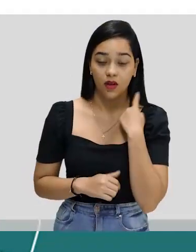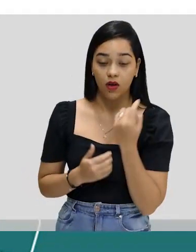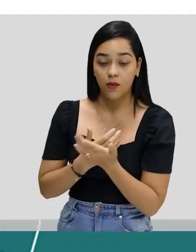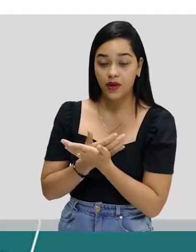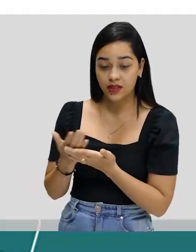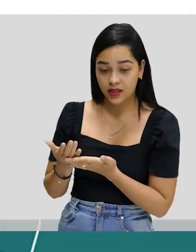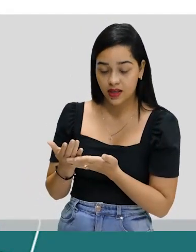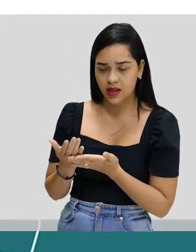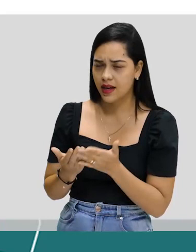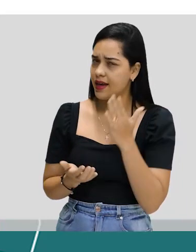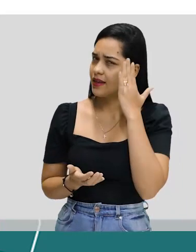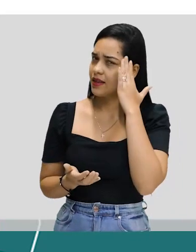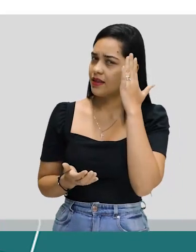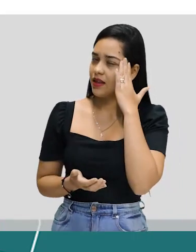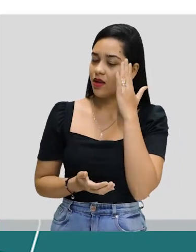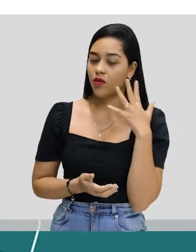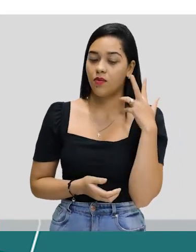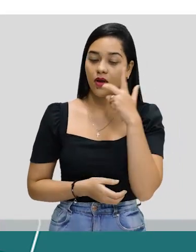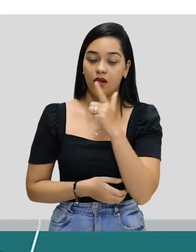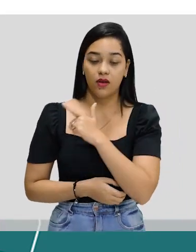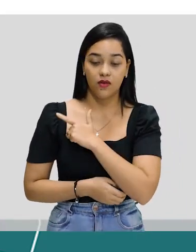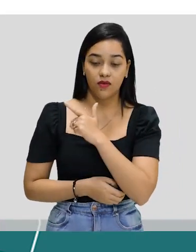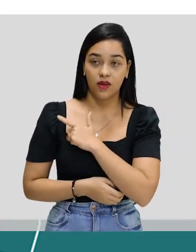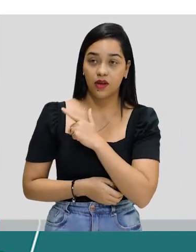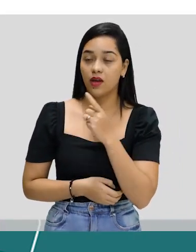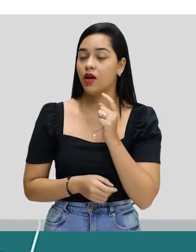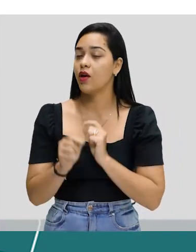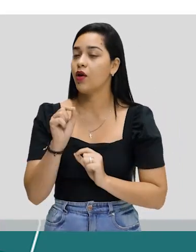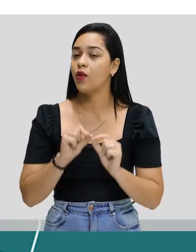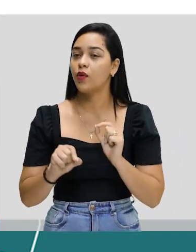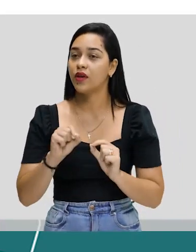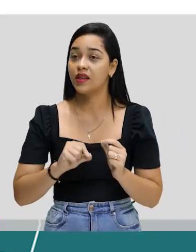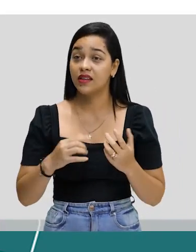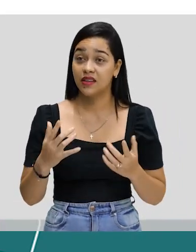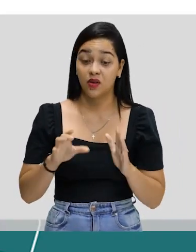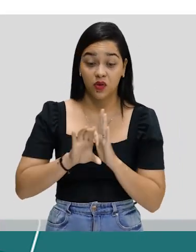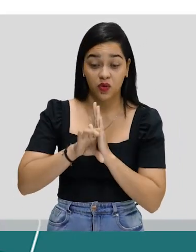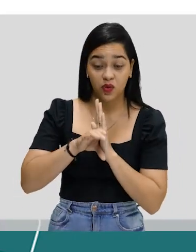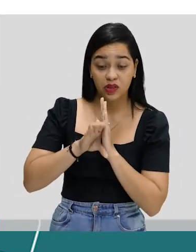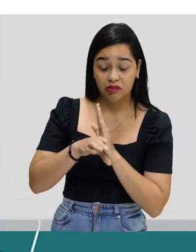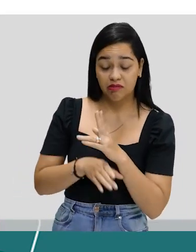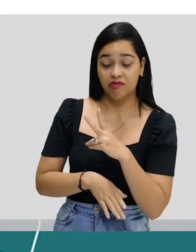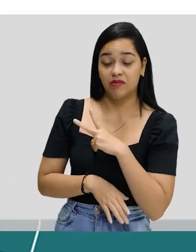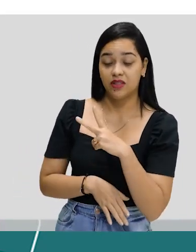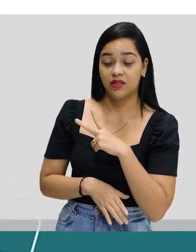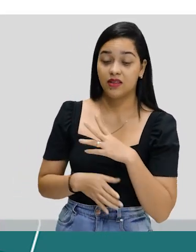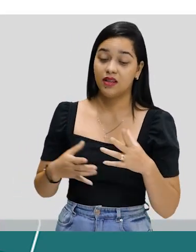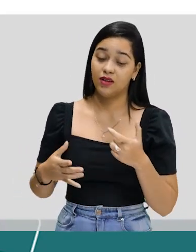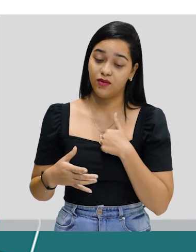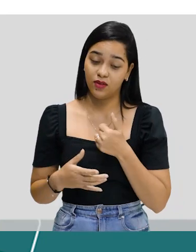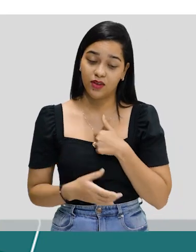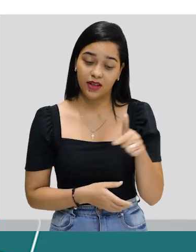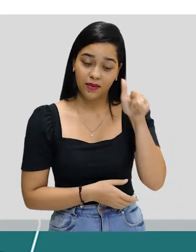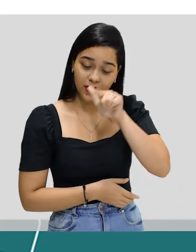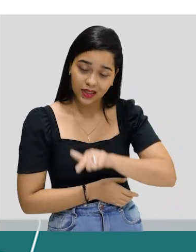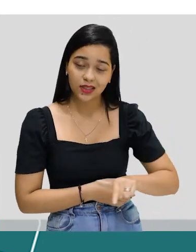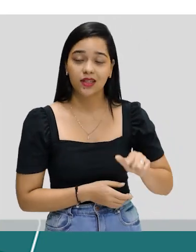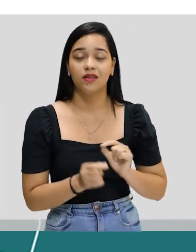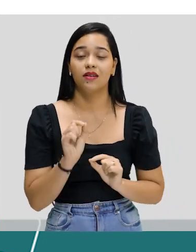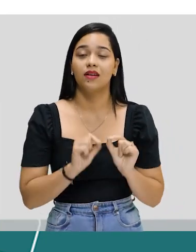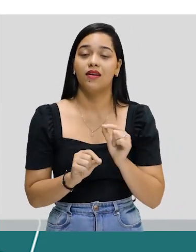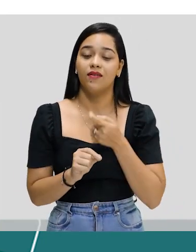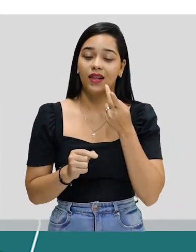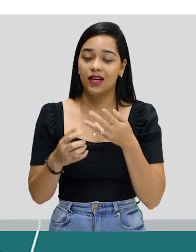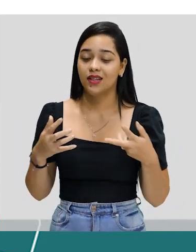entender esse belo e feio, é muito interessante você entender que isto aqui é um conceito muito pessoal. Eu vou repetir uma coisa que eu costumo falar